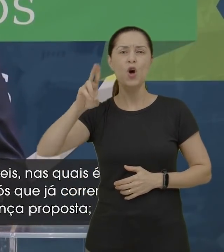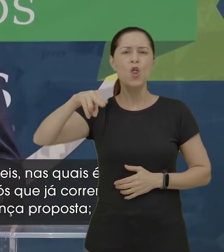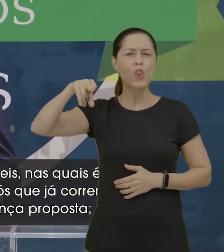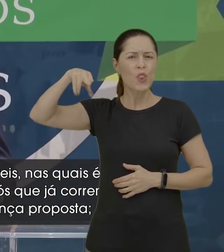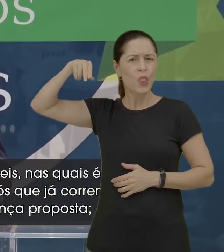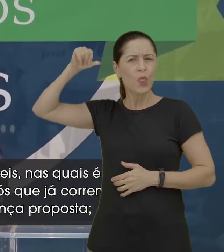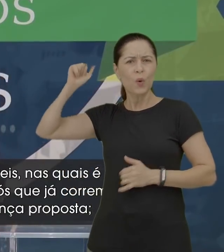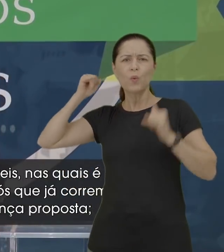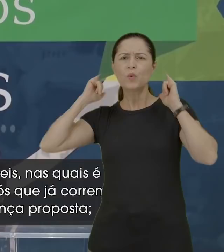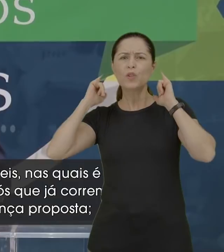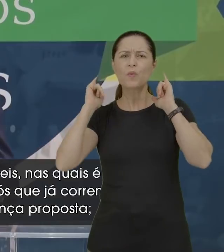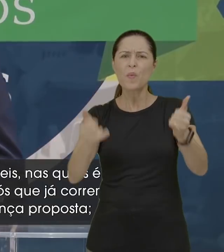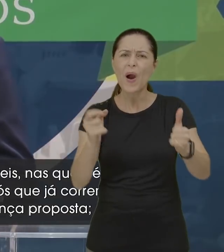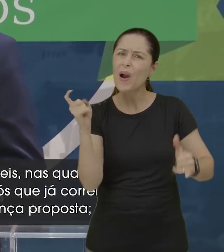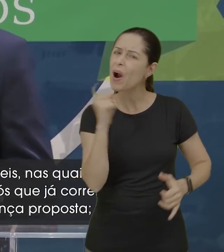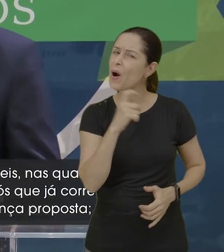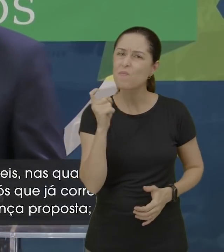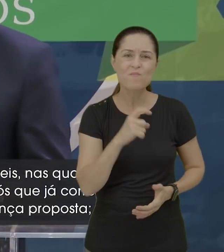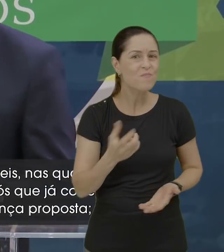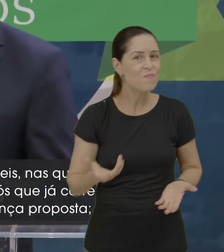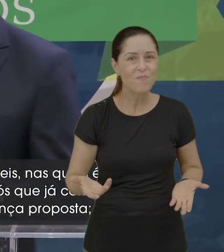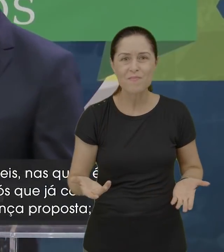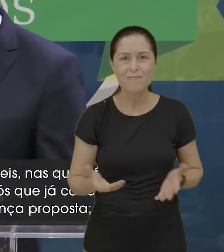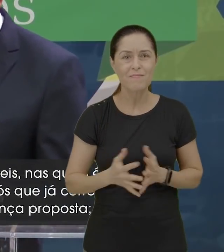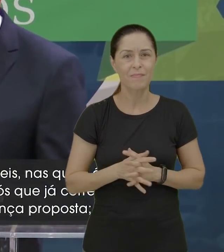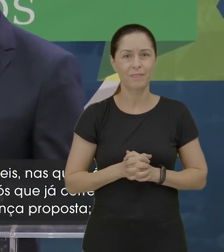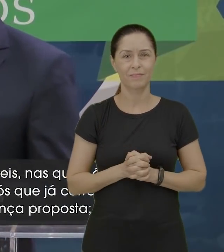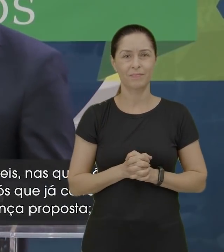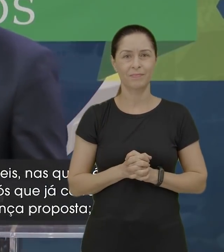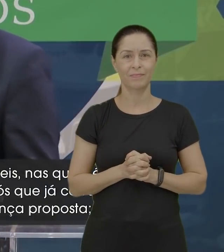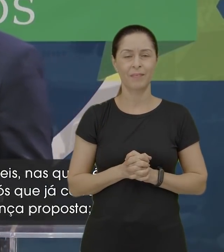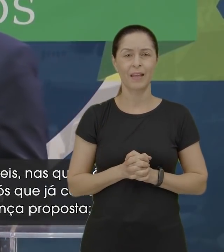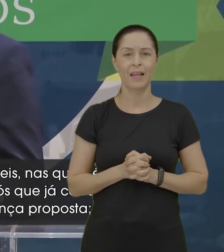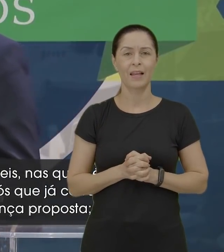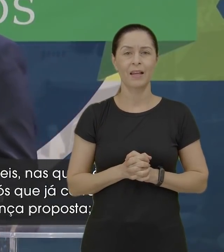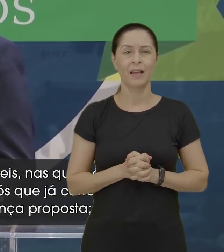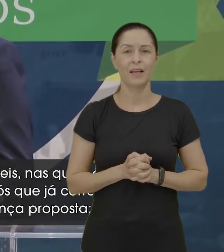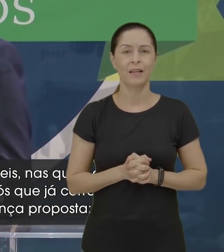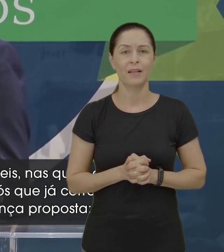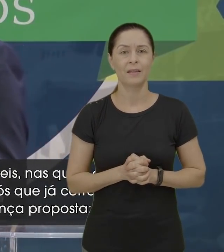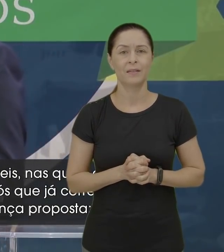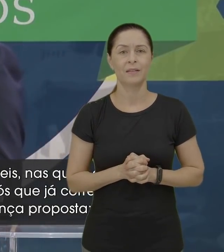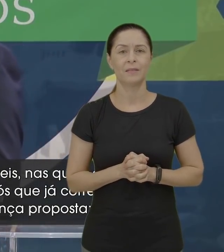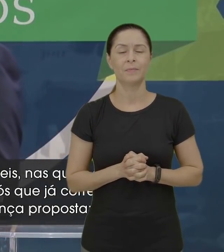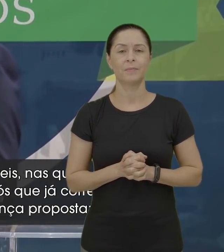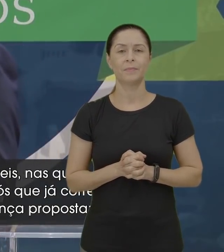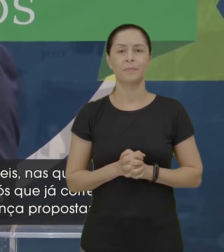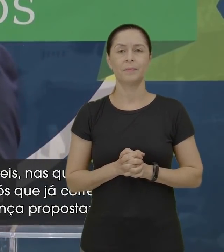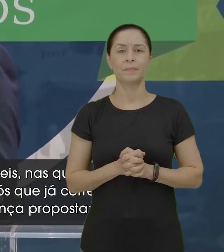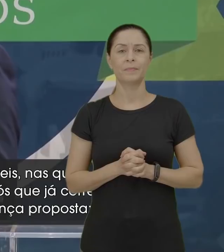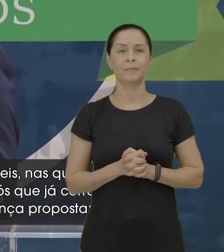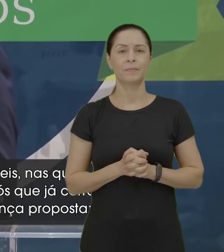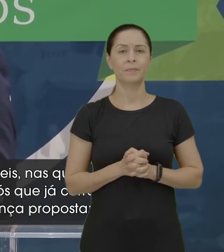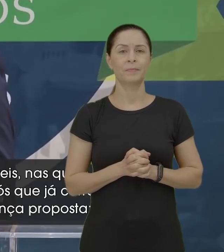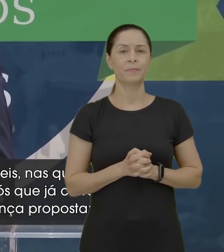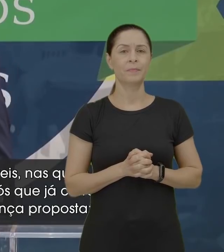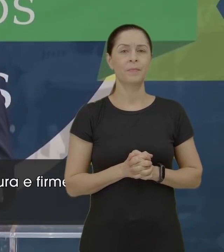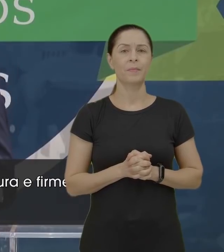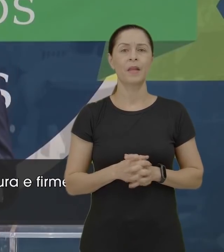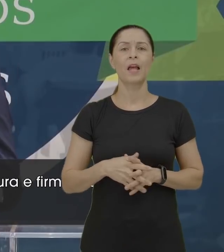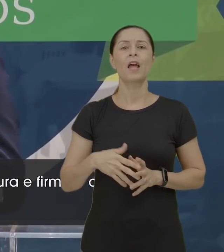alento tenhamos nós, que já corremos para o refúgio, a fim de lançar mão da esperança